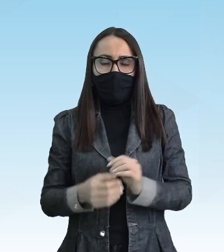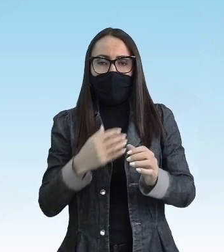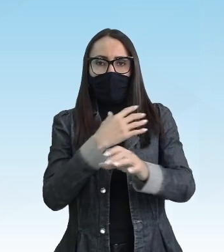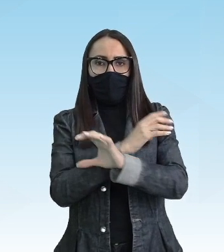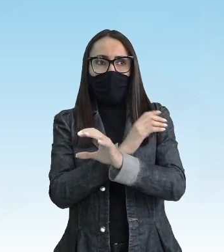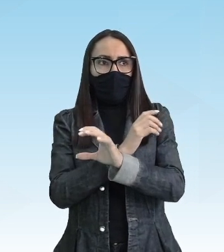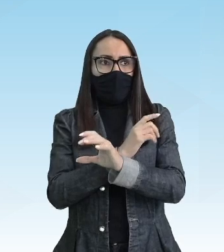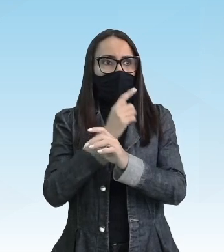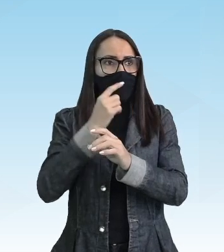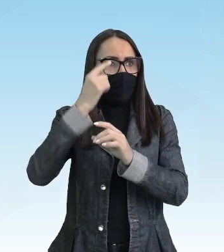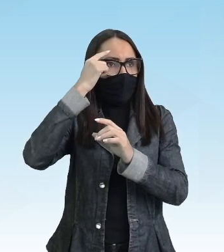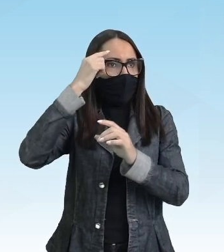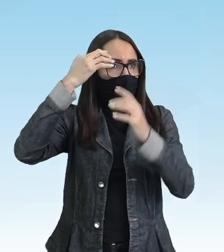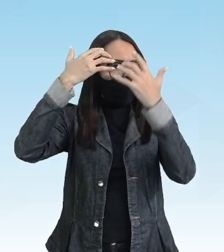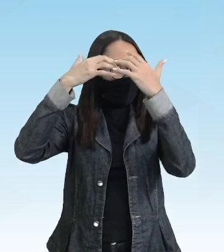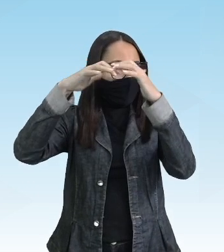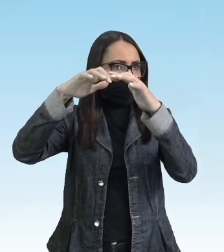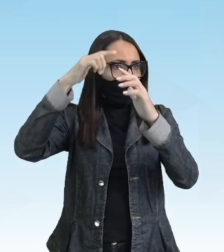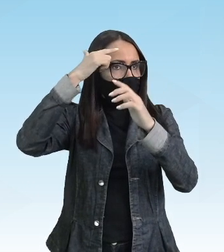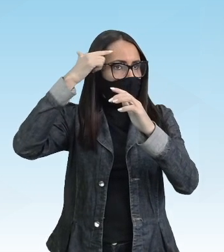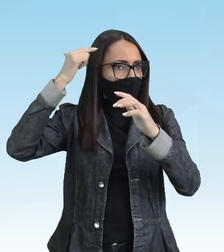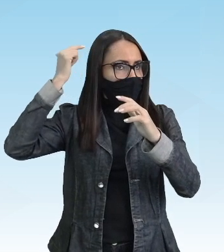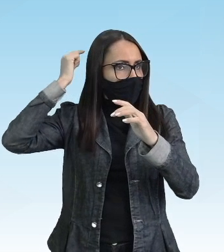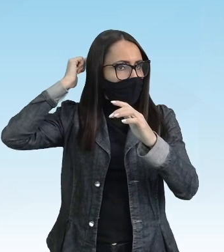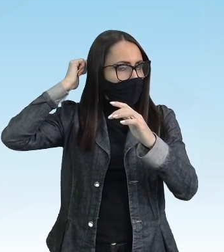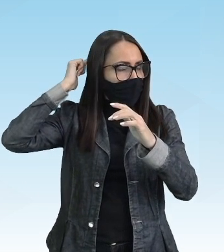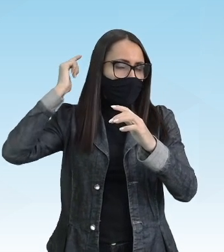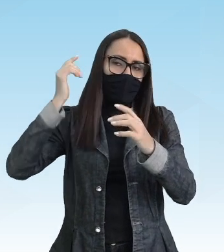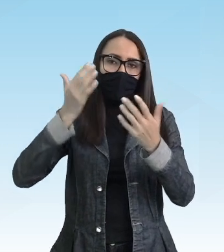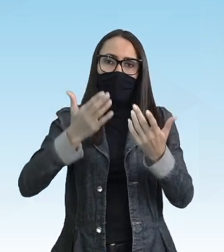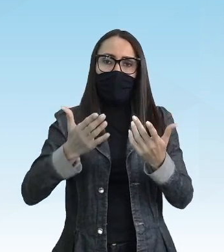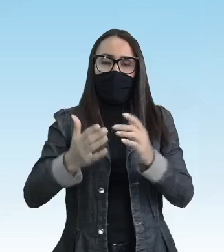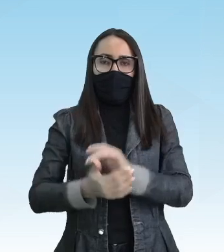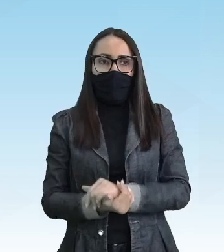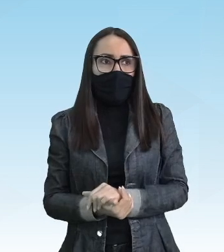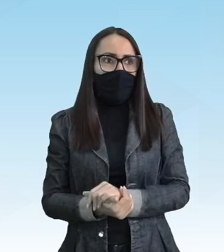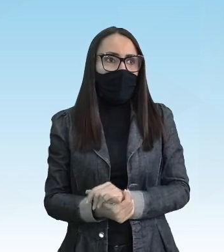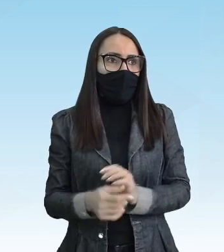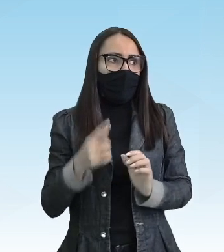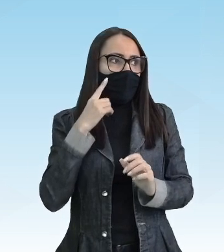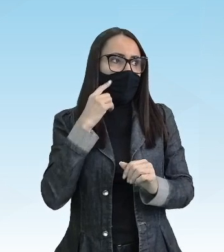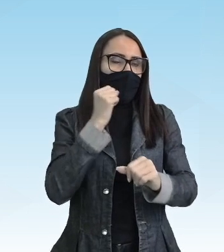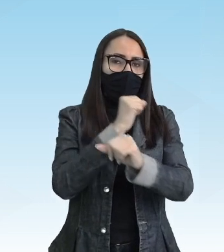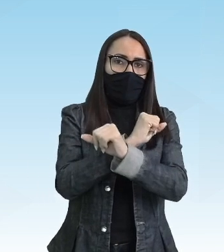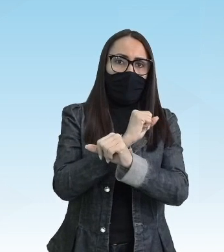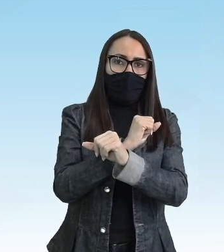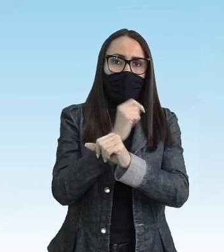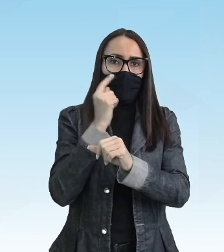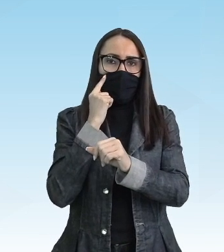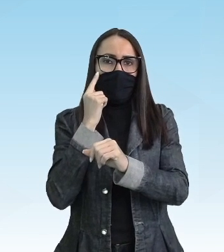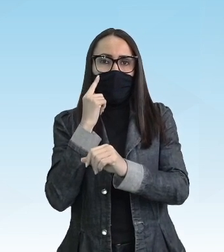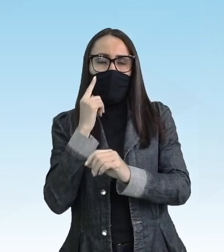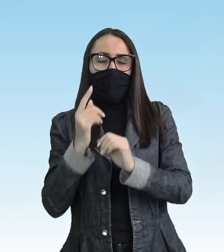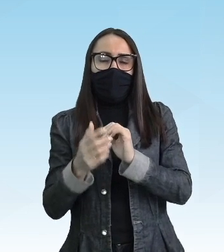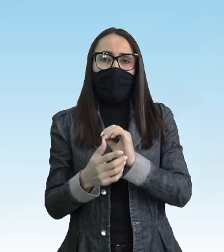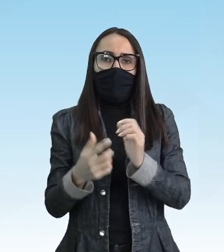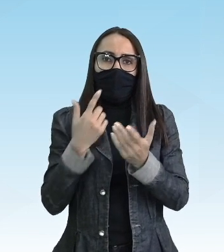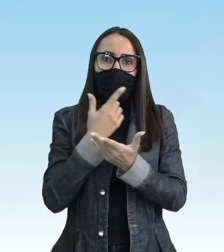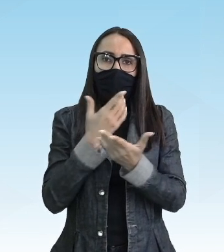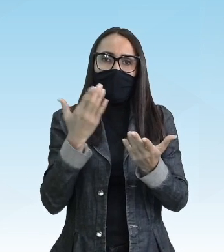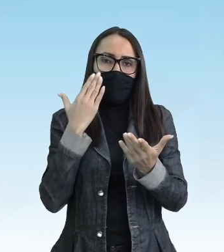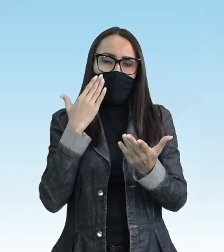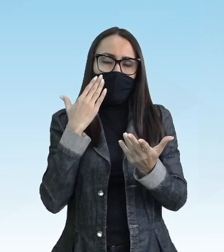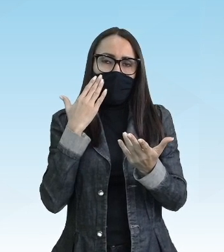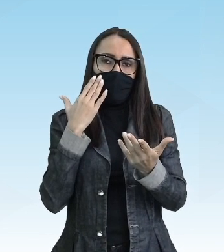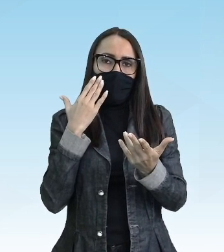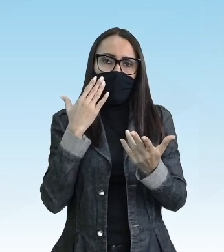e também o do externo. Quando se trata dos ossos irregulares, são os ossos